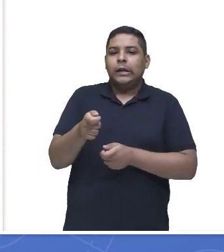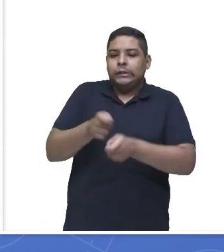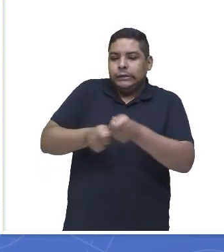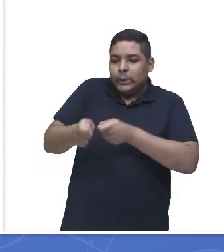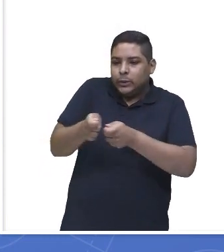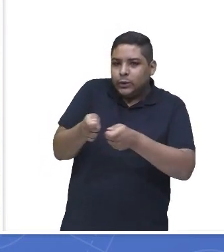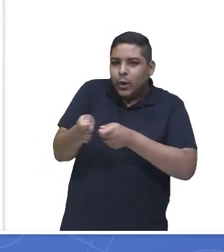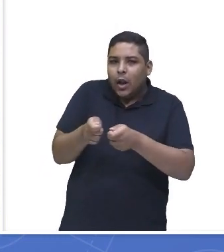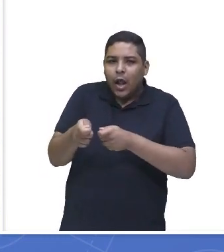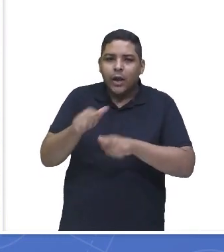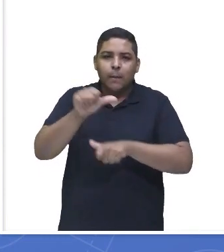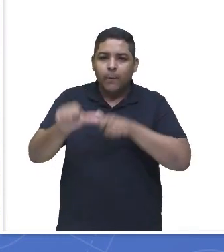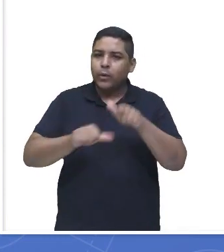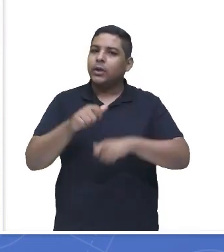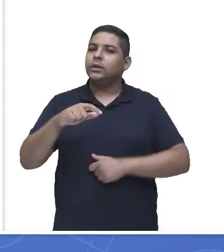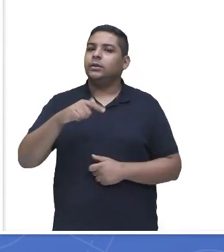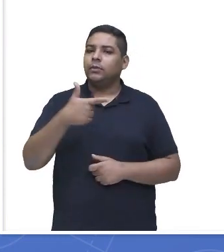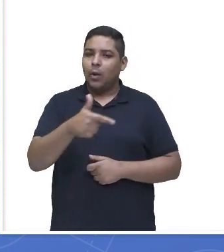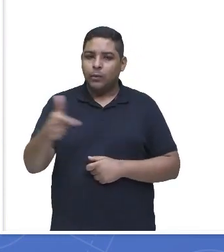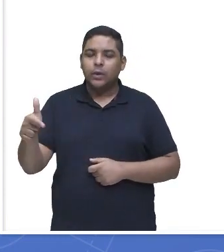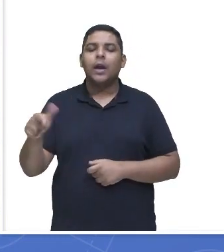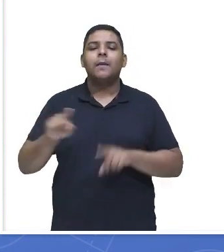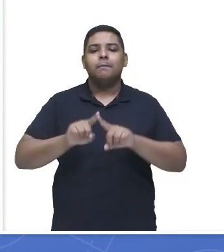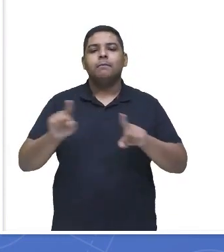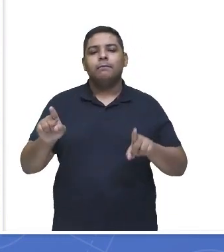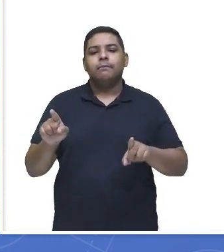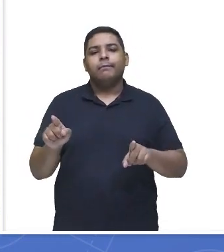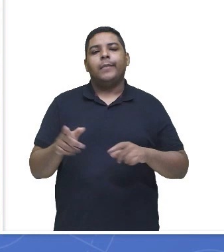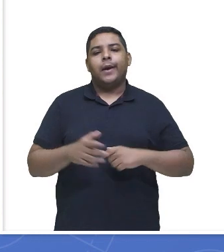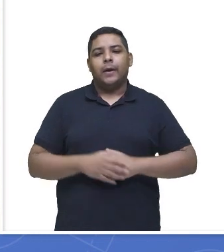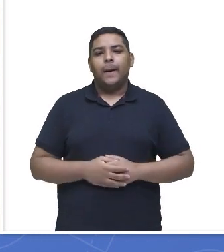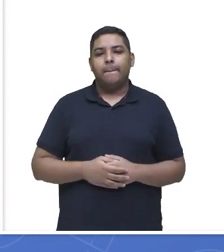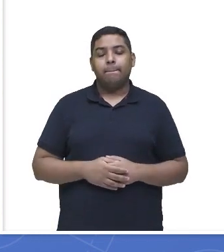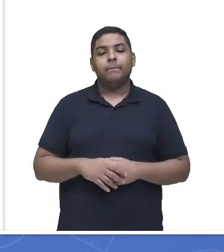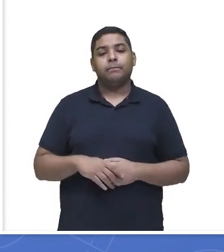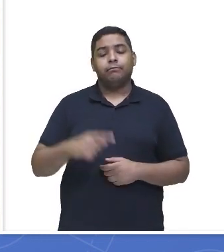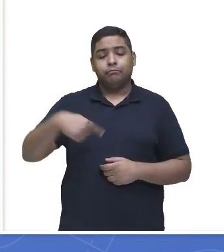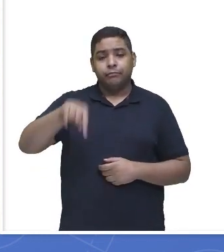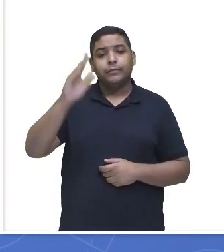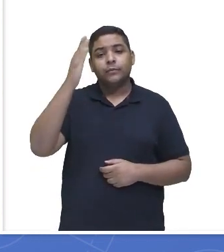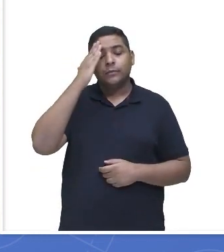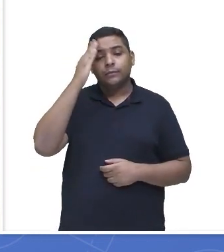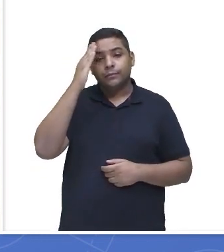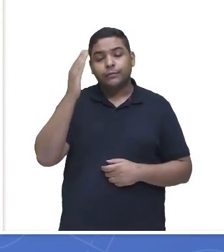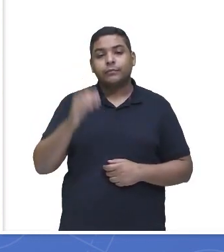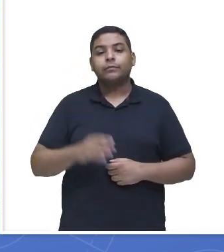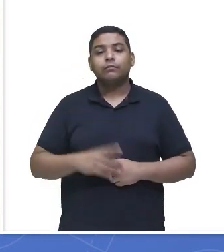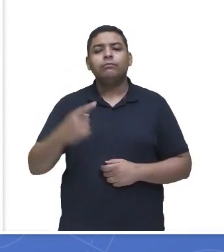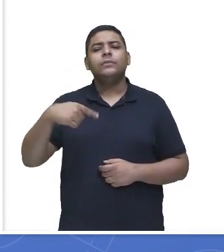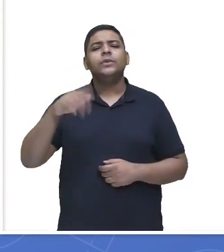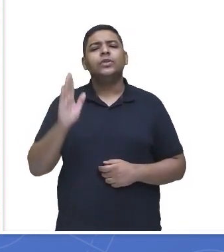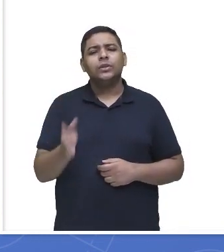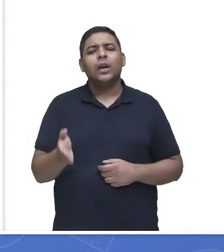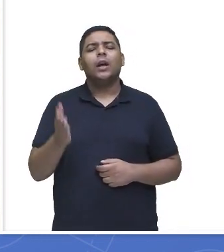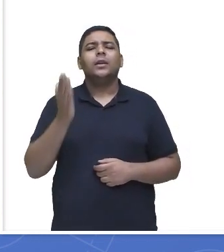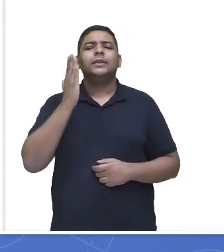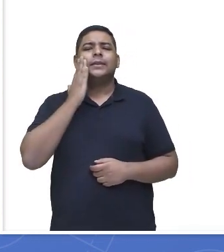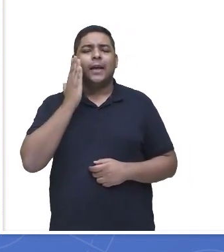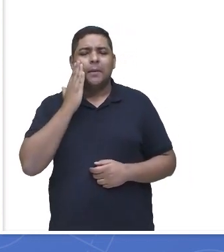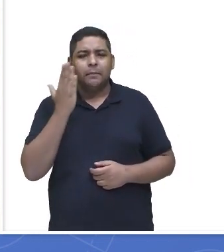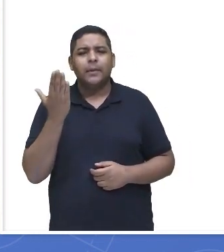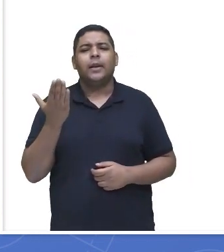essas mudanças não acontecessem, embora já se saiba que muitas vezes ela já sabia que as coisas